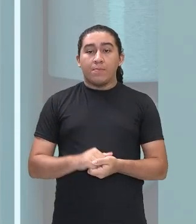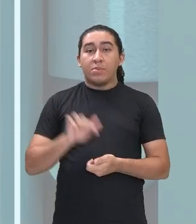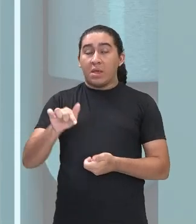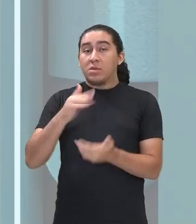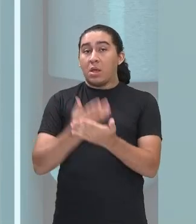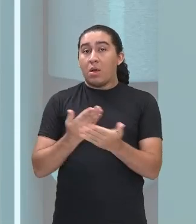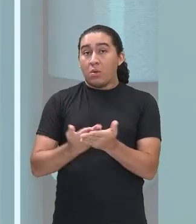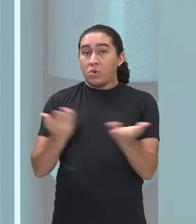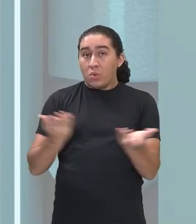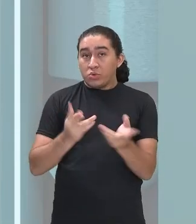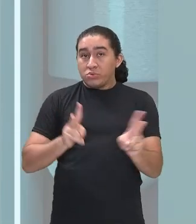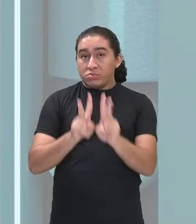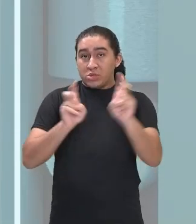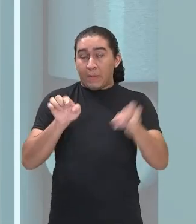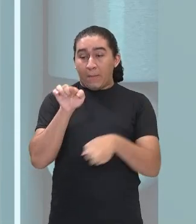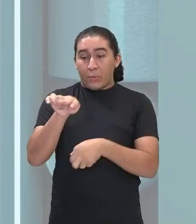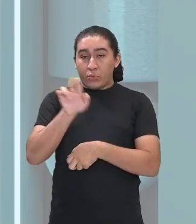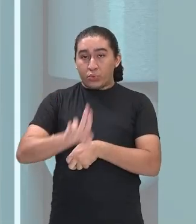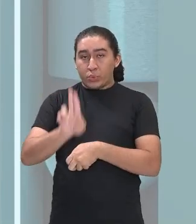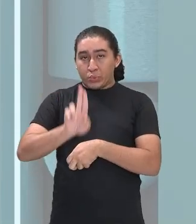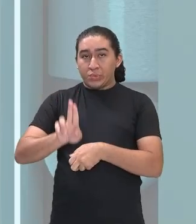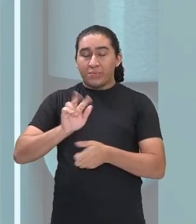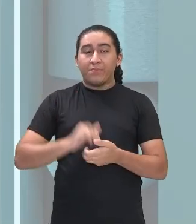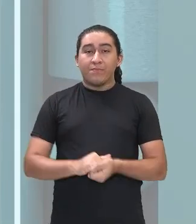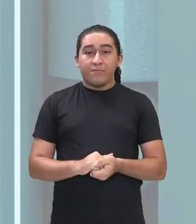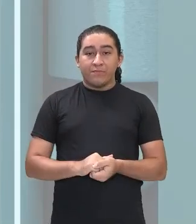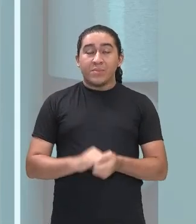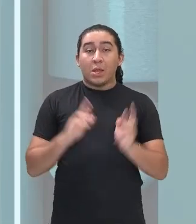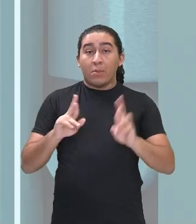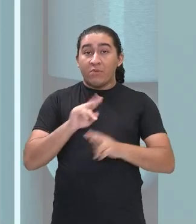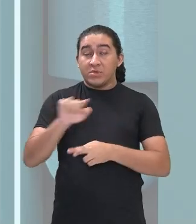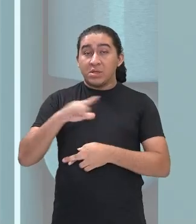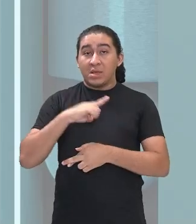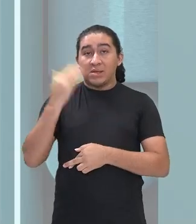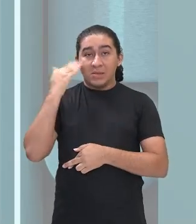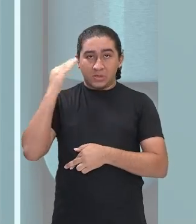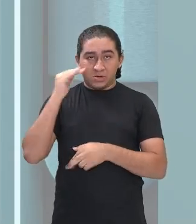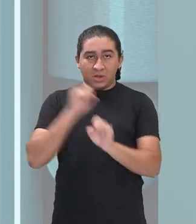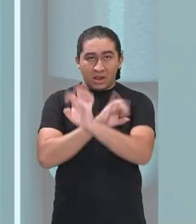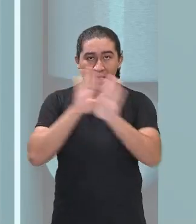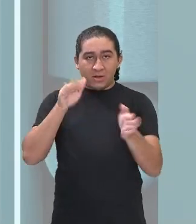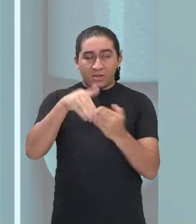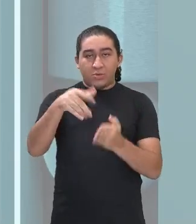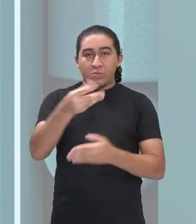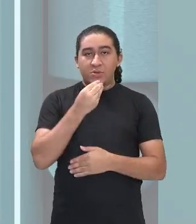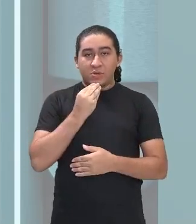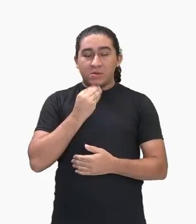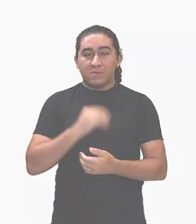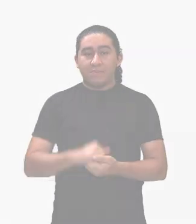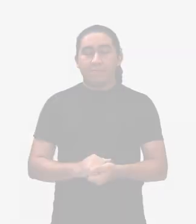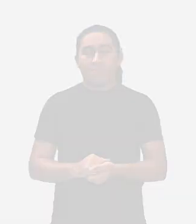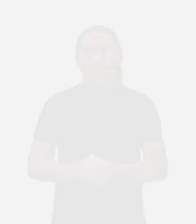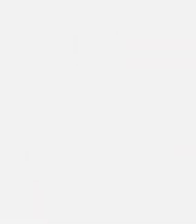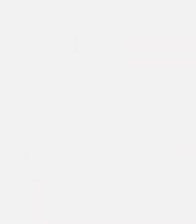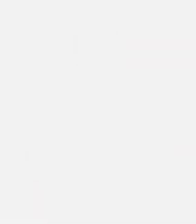de hoje sobre pontuação. Espero que você tenha compreendido e até a próxima.